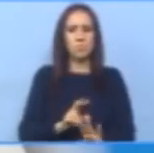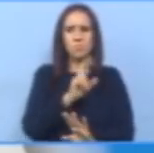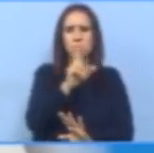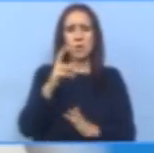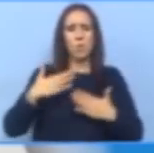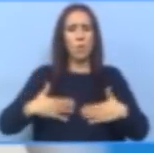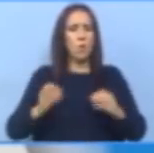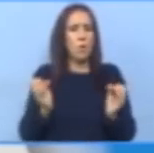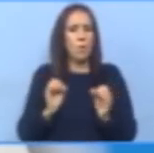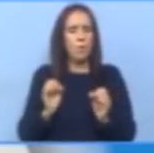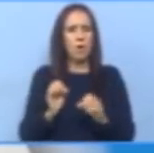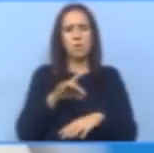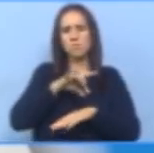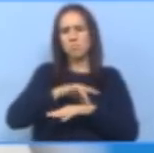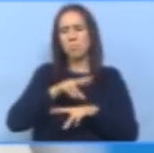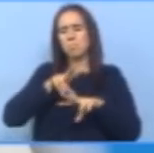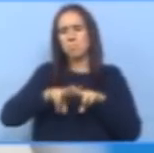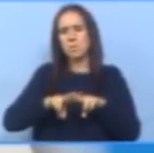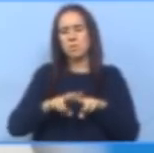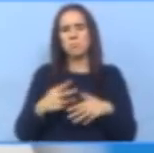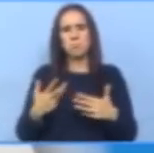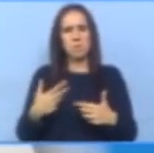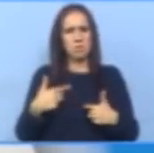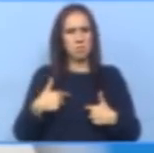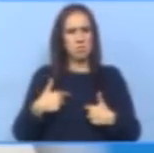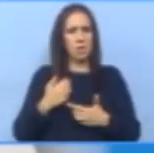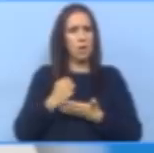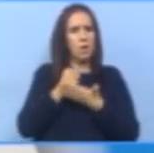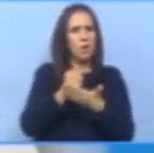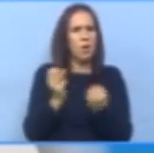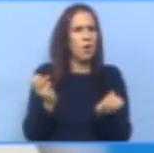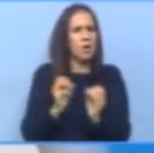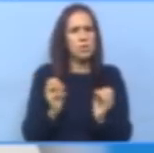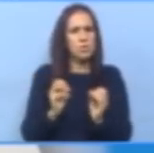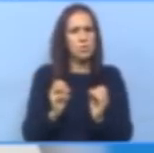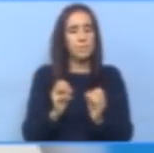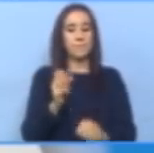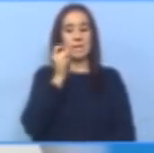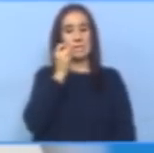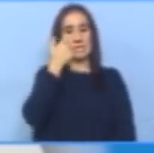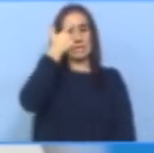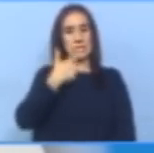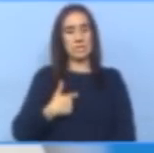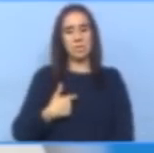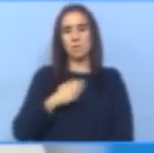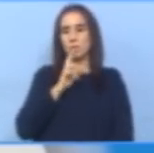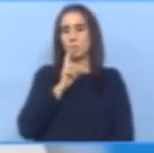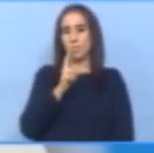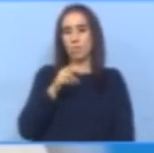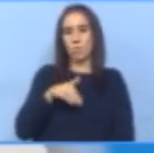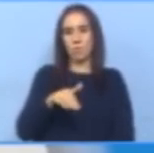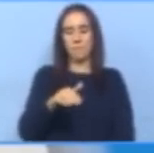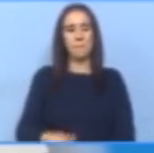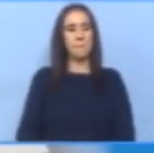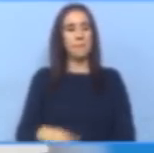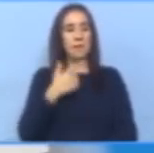roupa, doente ou na prisão, e não te prestámos assistência? E ele lhes responderá: Em verdade